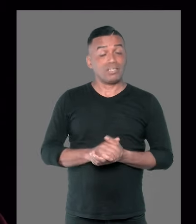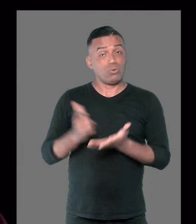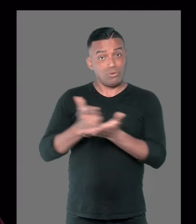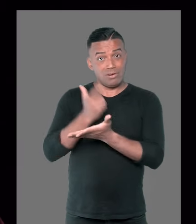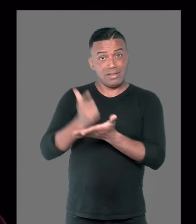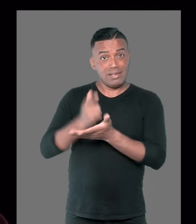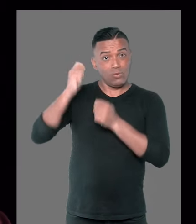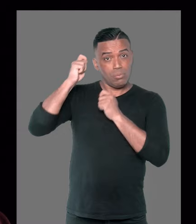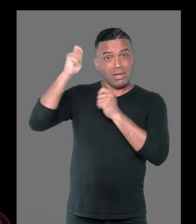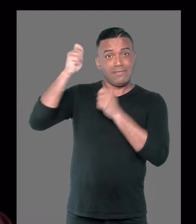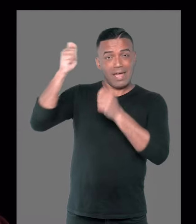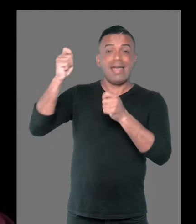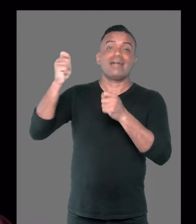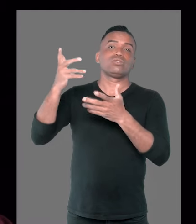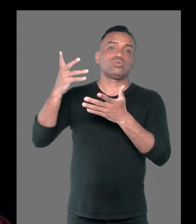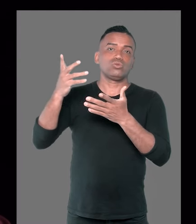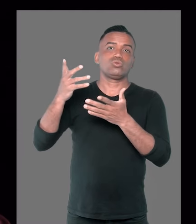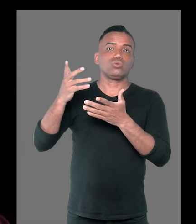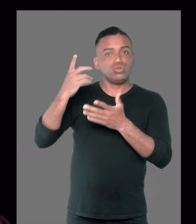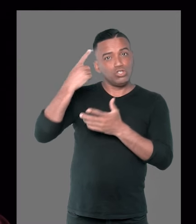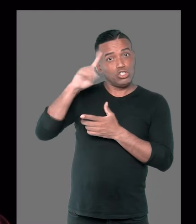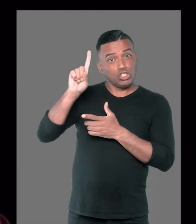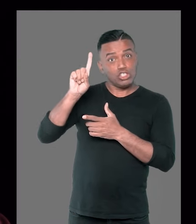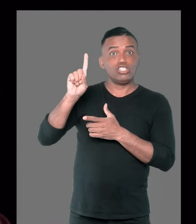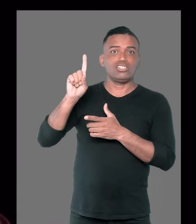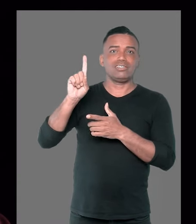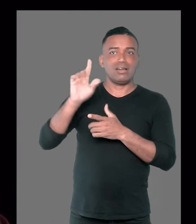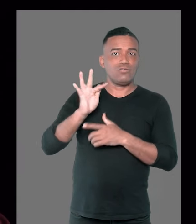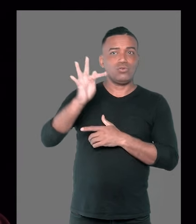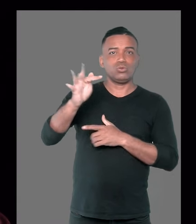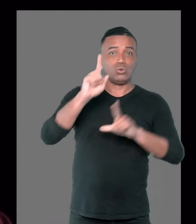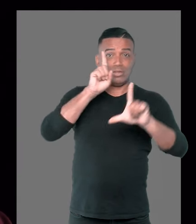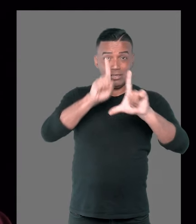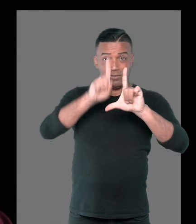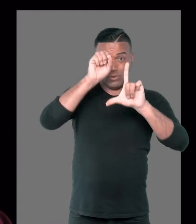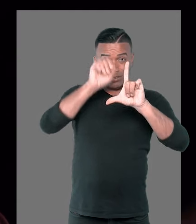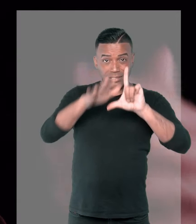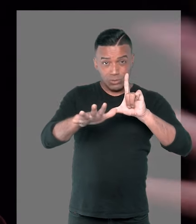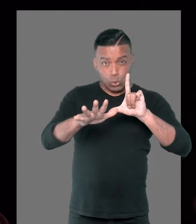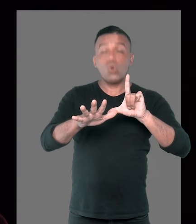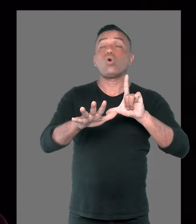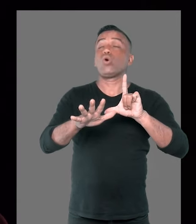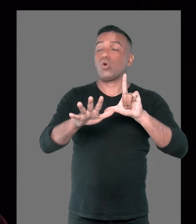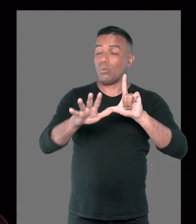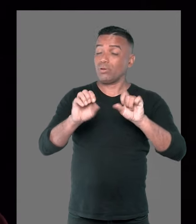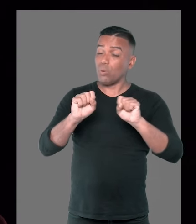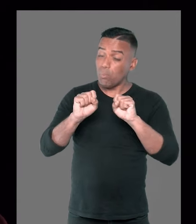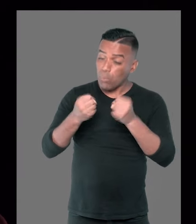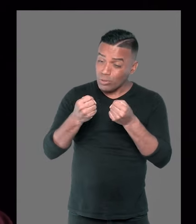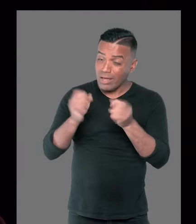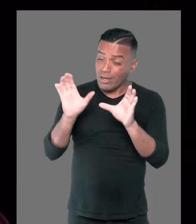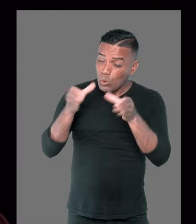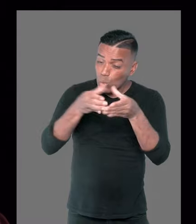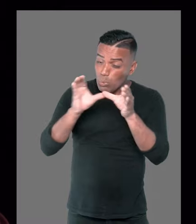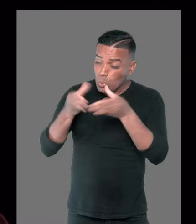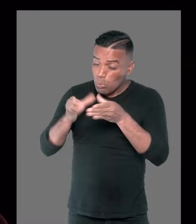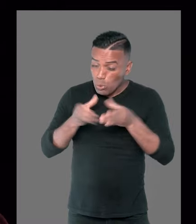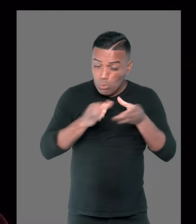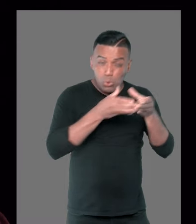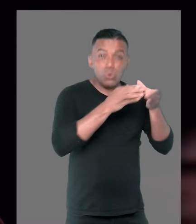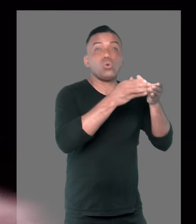e repete no livro que os dias dos influenciadores digitais estão contados porque o poder das Comunidades é muito maior o poder das